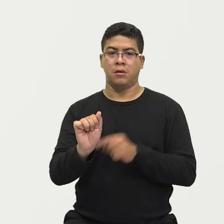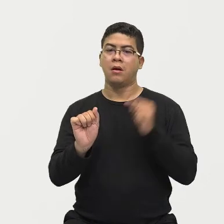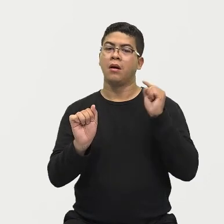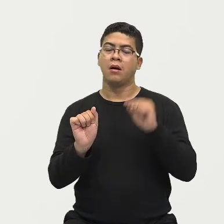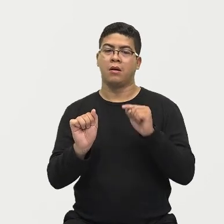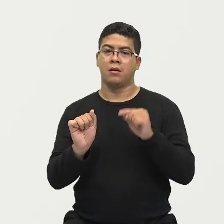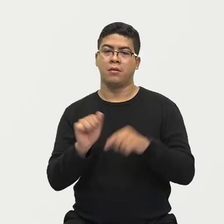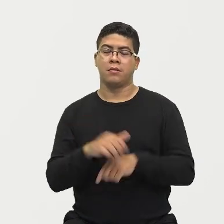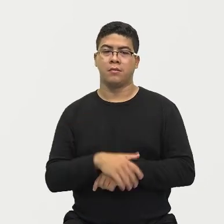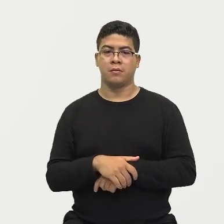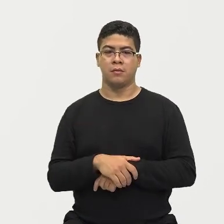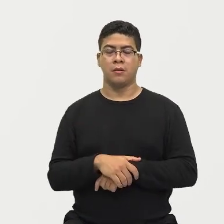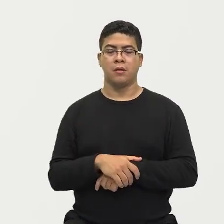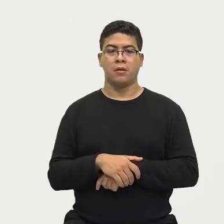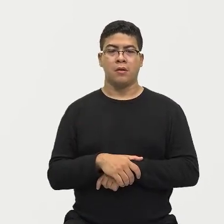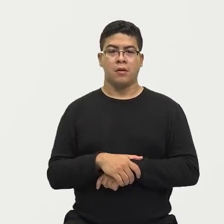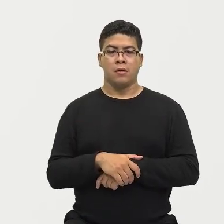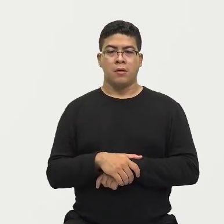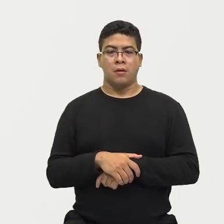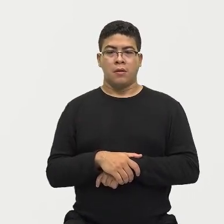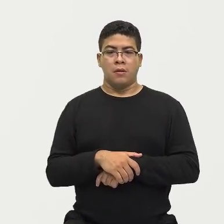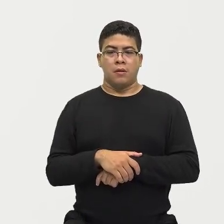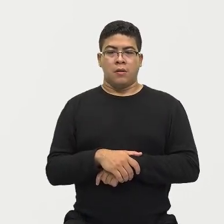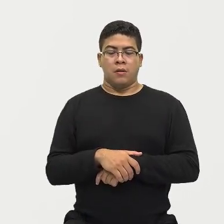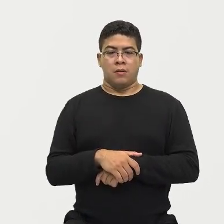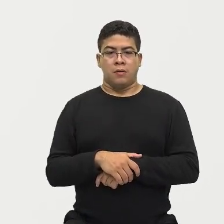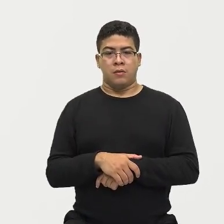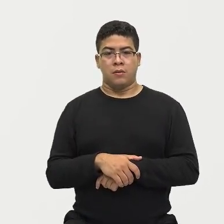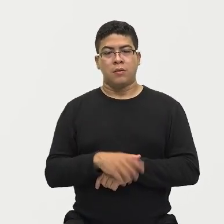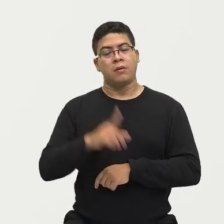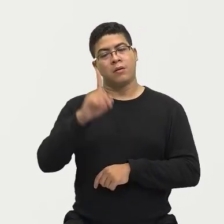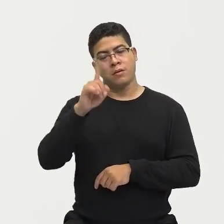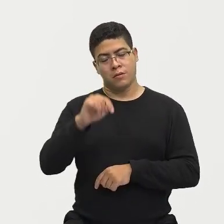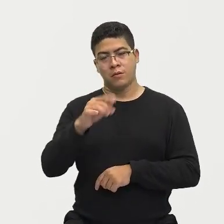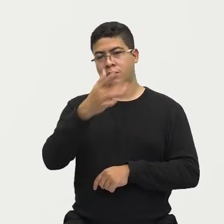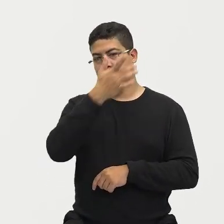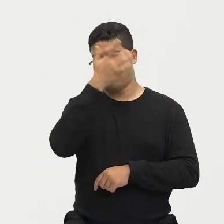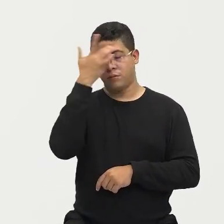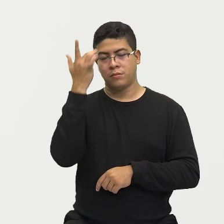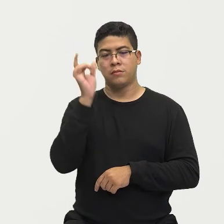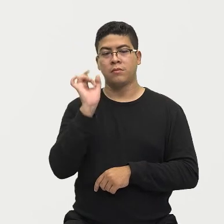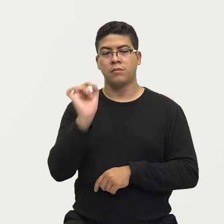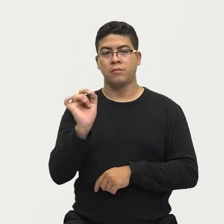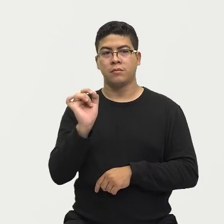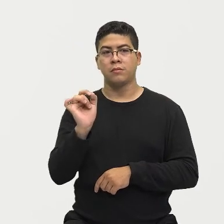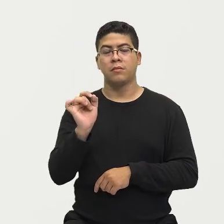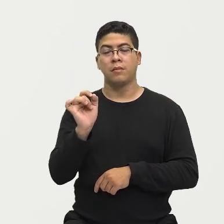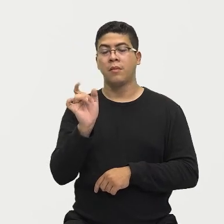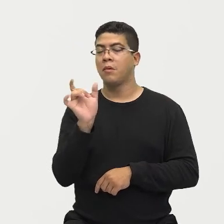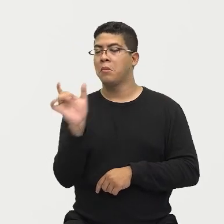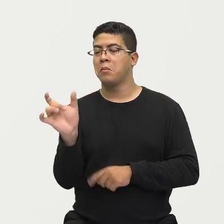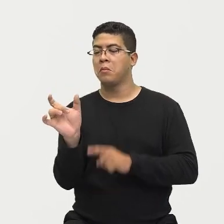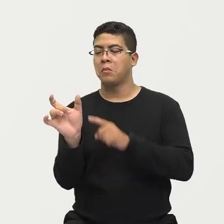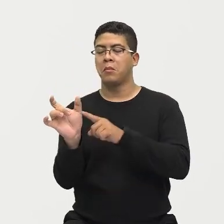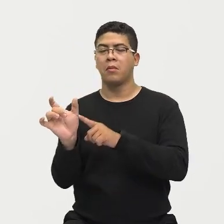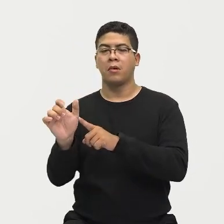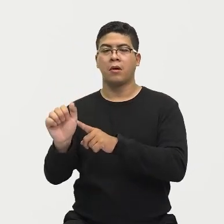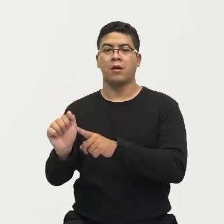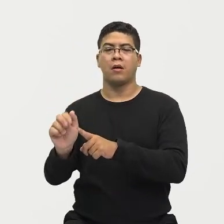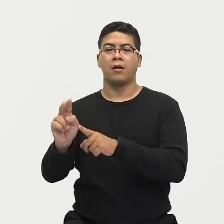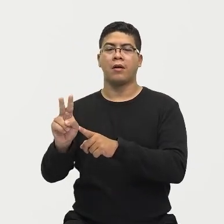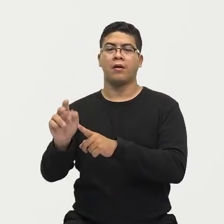O avalista é uma pessoa, não é? É alguém. Está nomeando algo ou